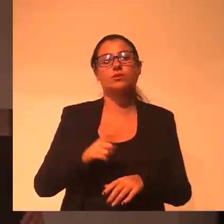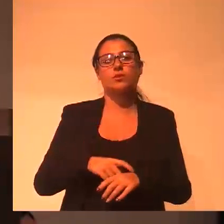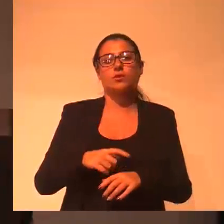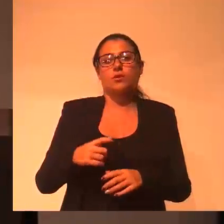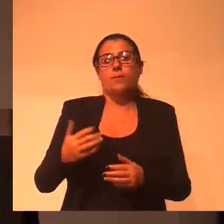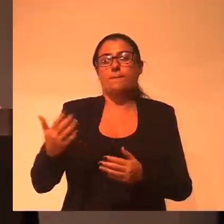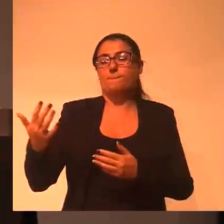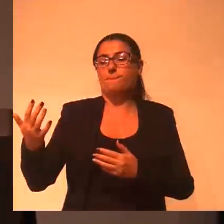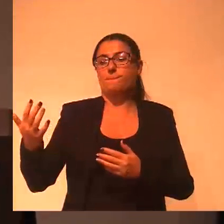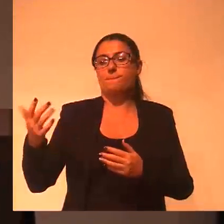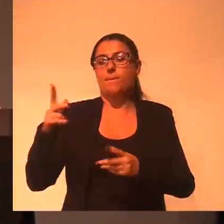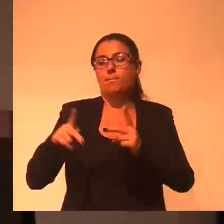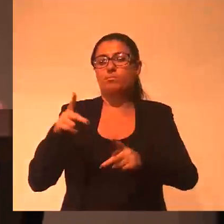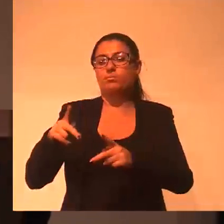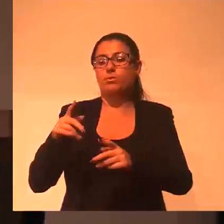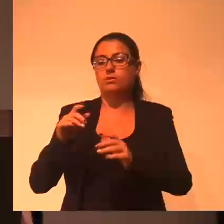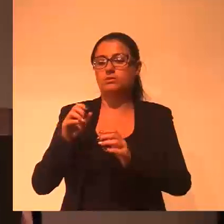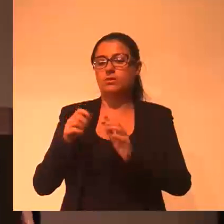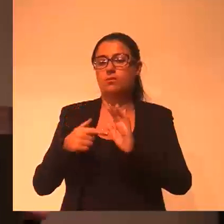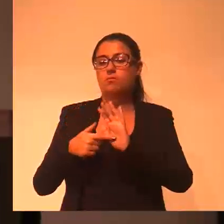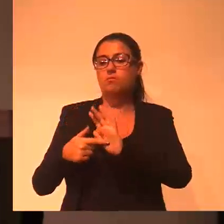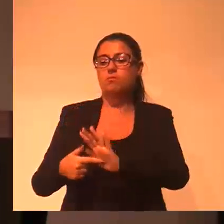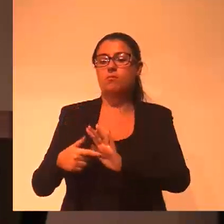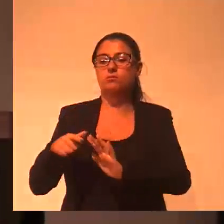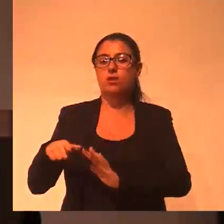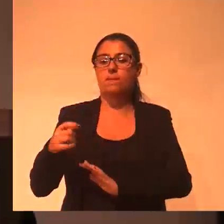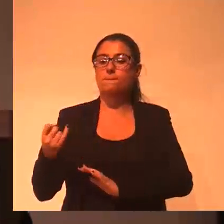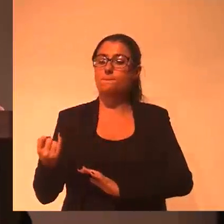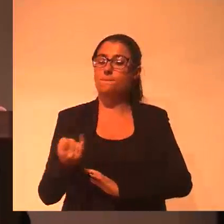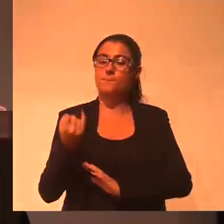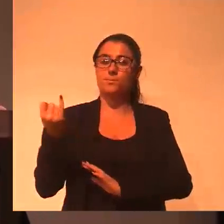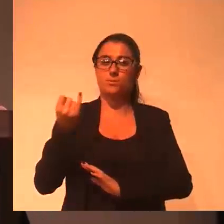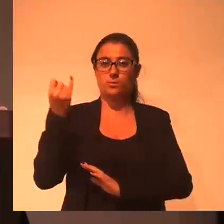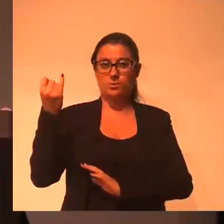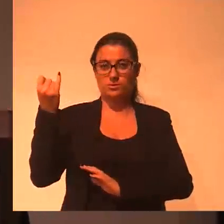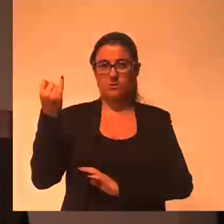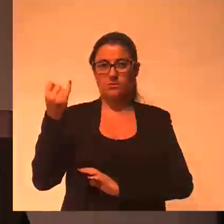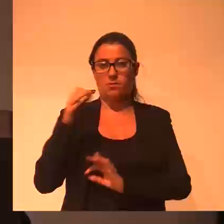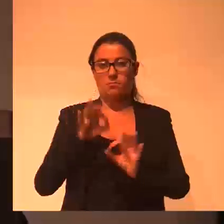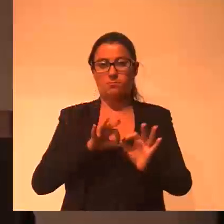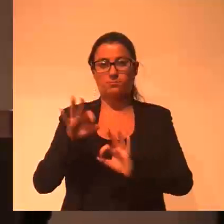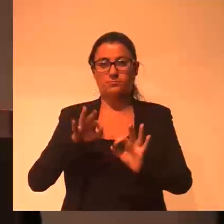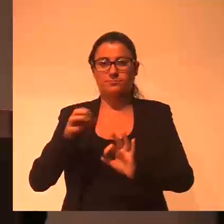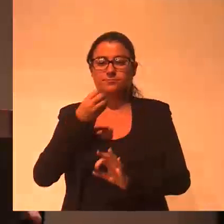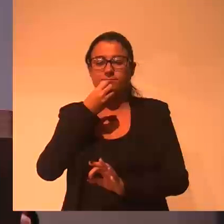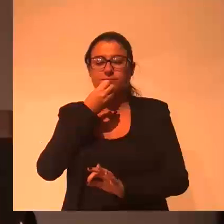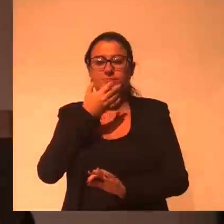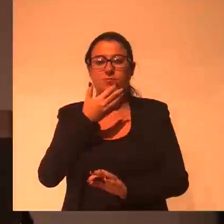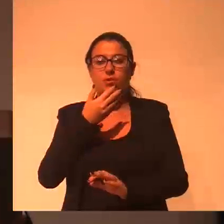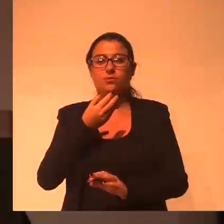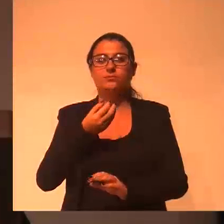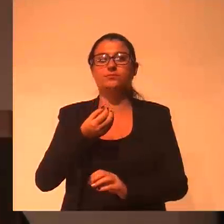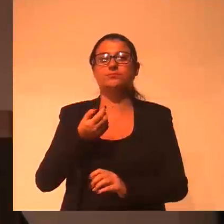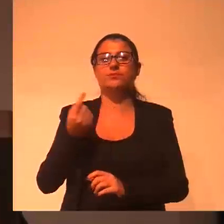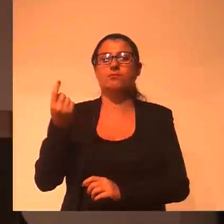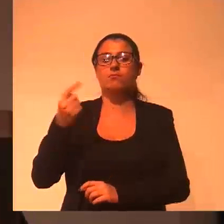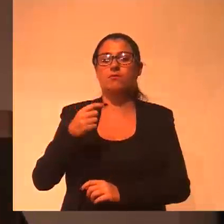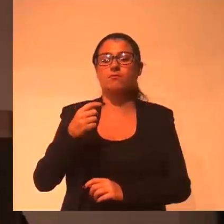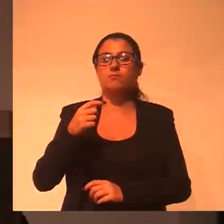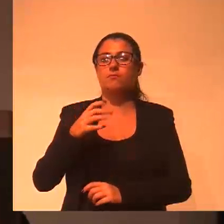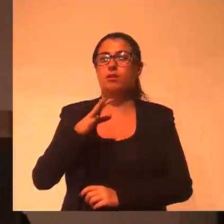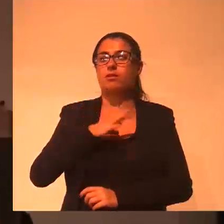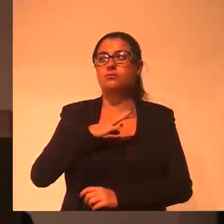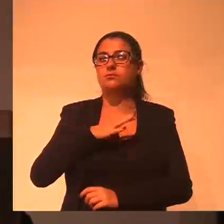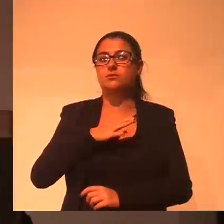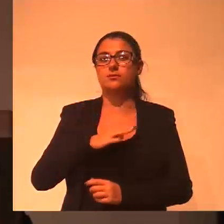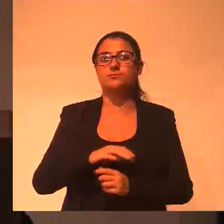passar para a população a importância do quanto que um bom planejamento vai trazer benefícios para a cidade. Um outro ponto